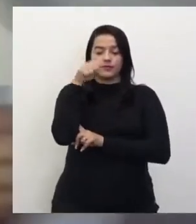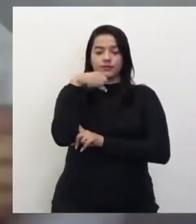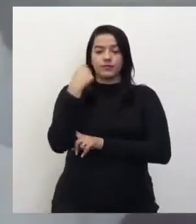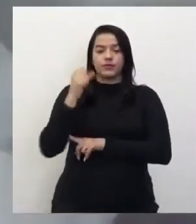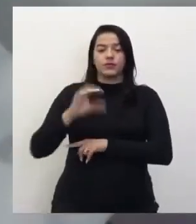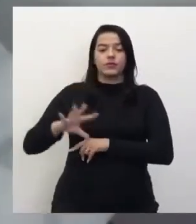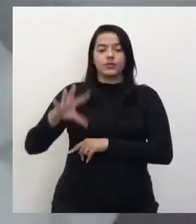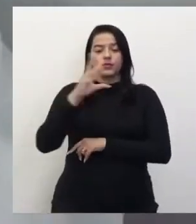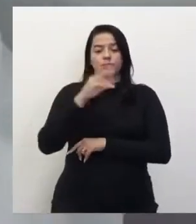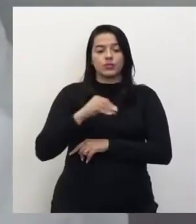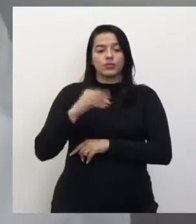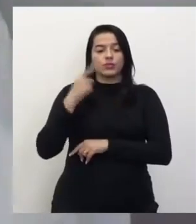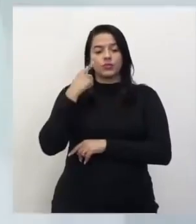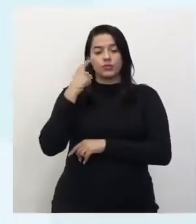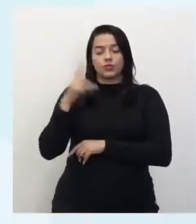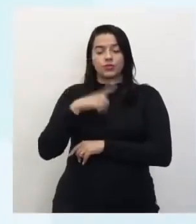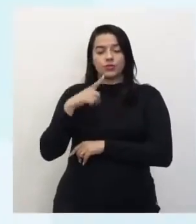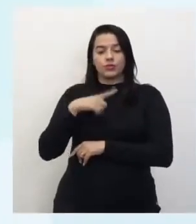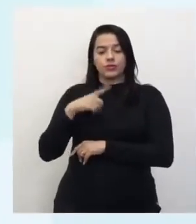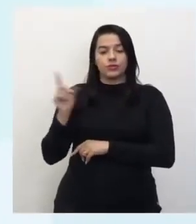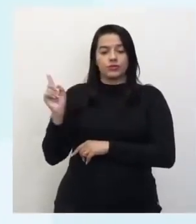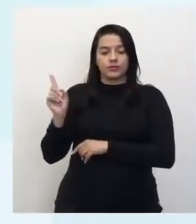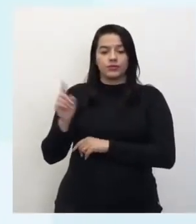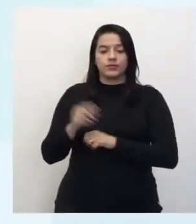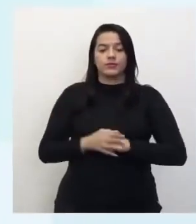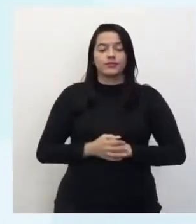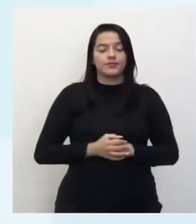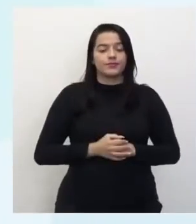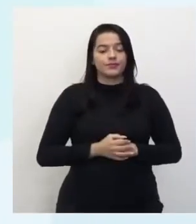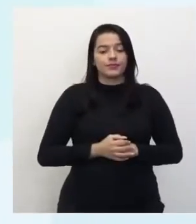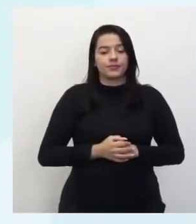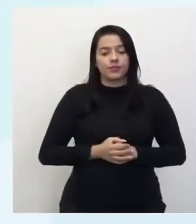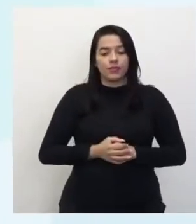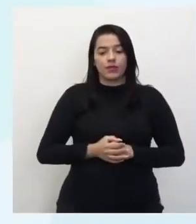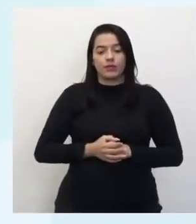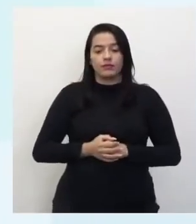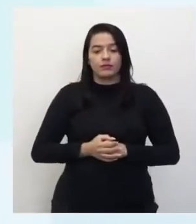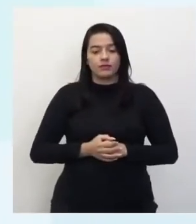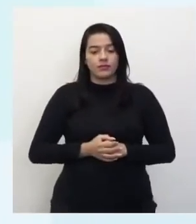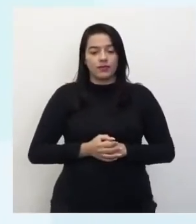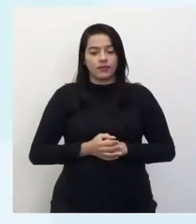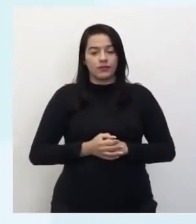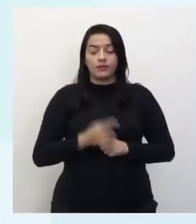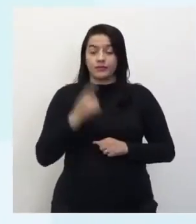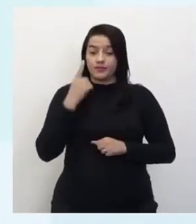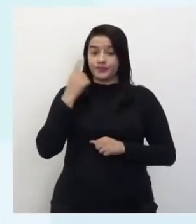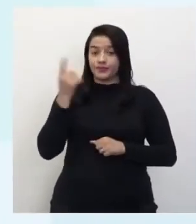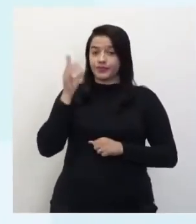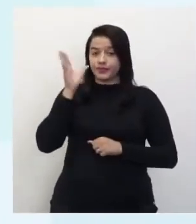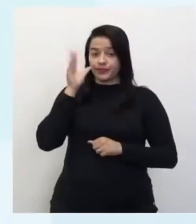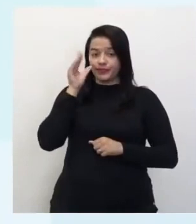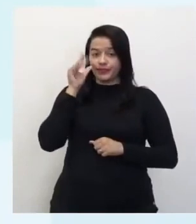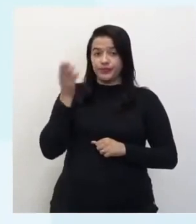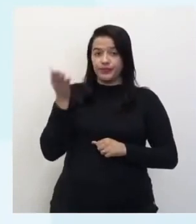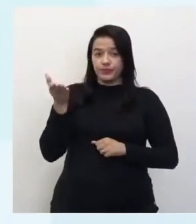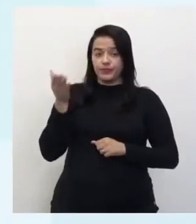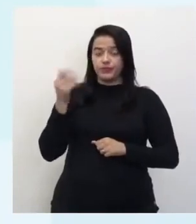tenho um slidezinho aí. Vamos ver o próximo slide. Isso. Então, olha só que interessante. Essas partes que